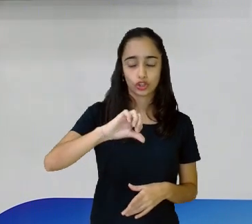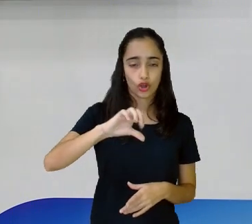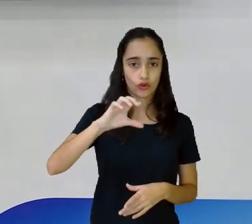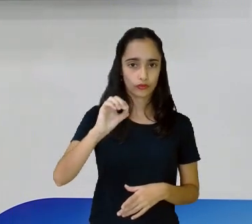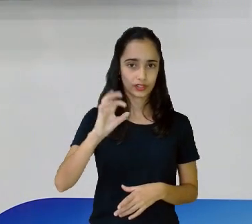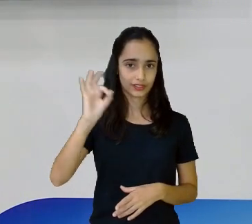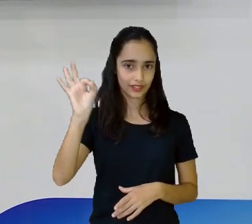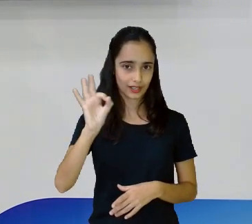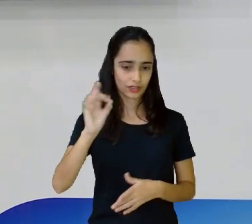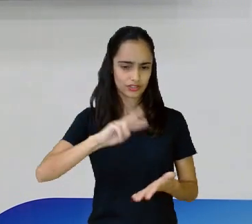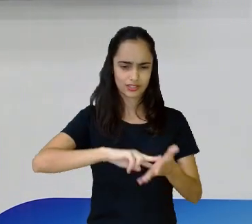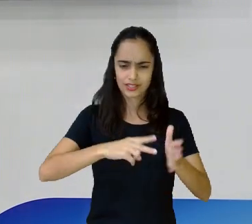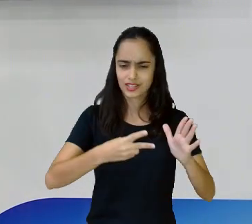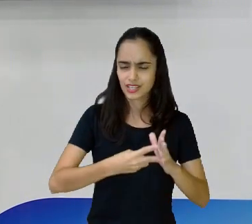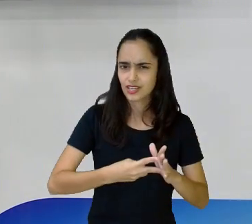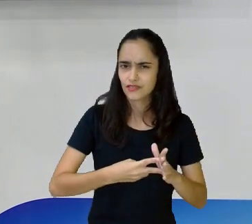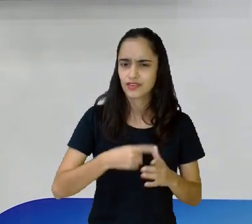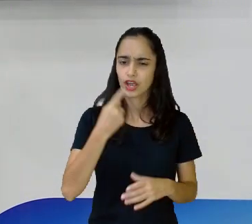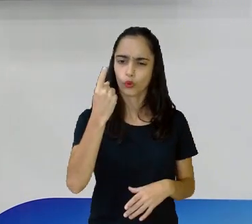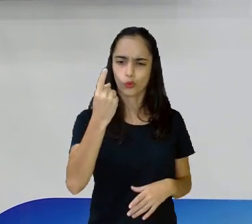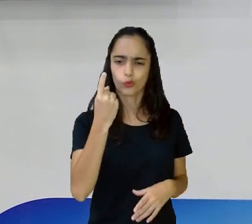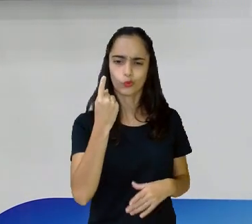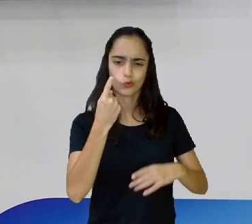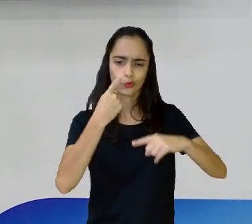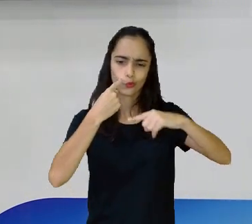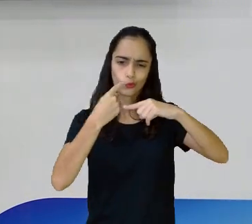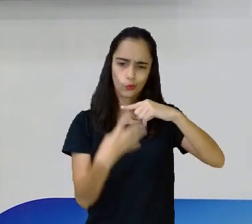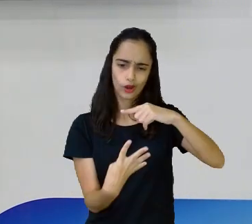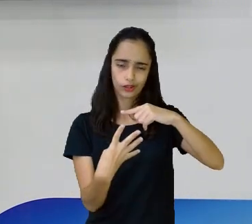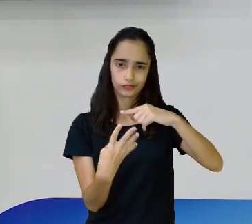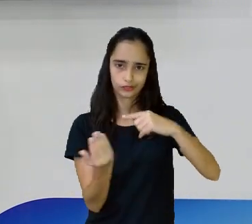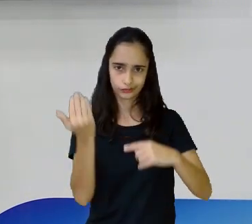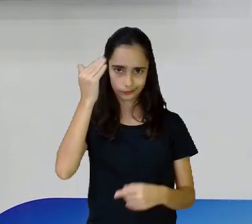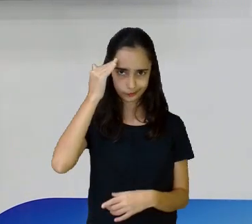90 graus, beleza? Fácil, né? Só pensa